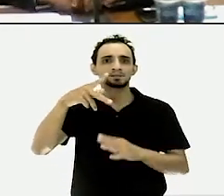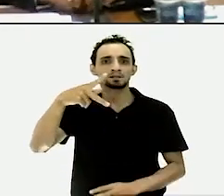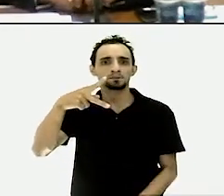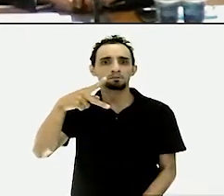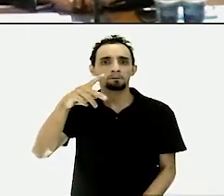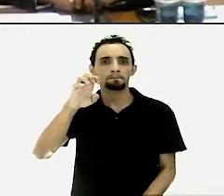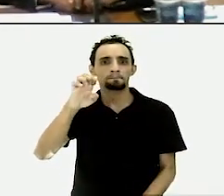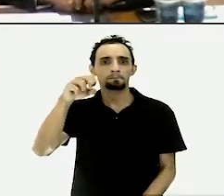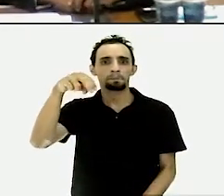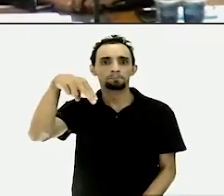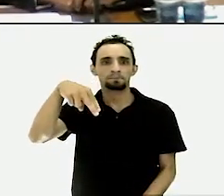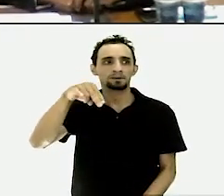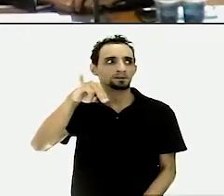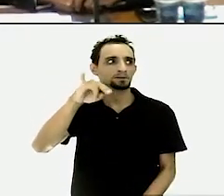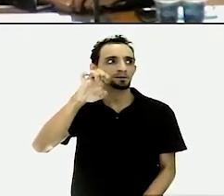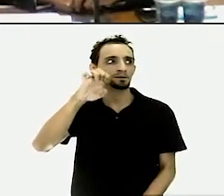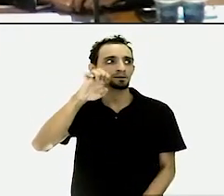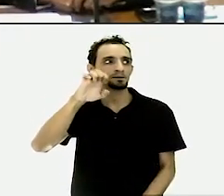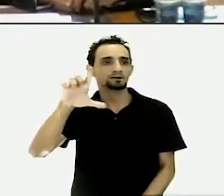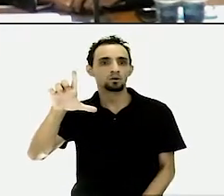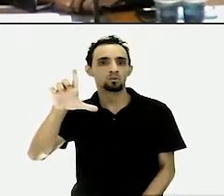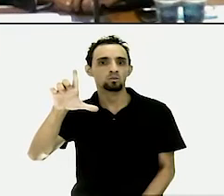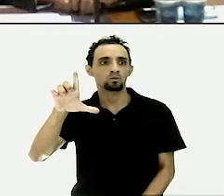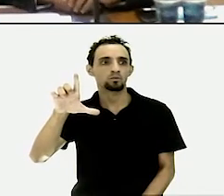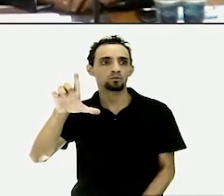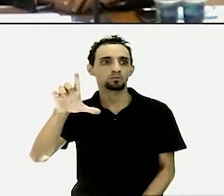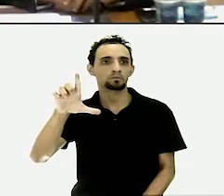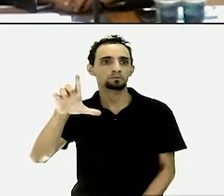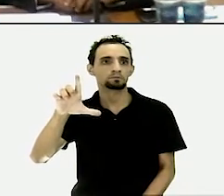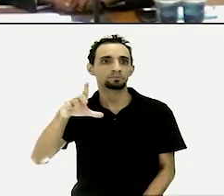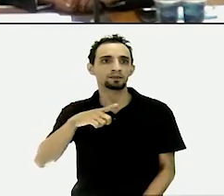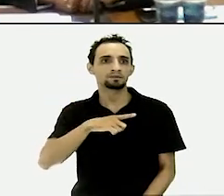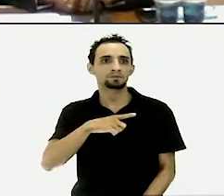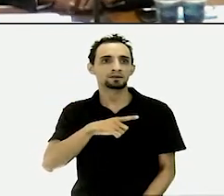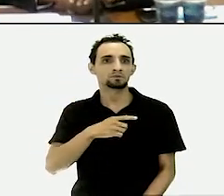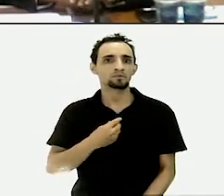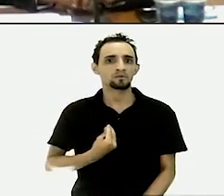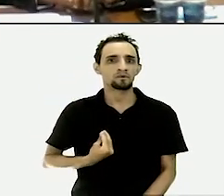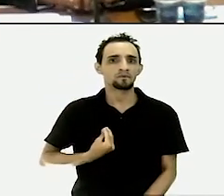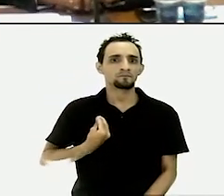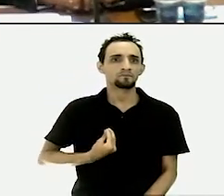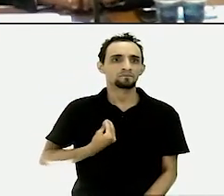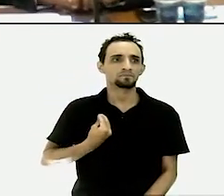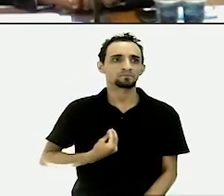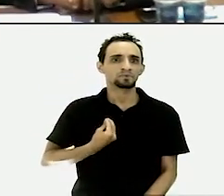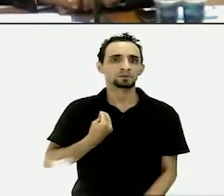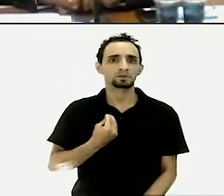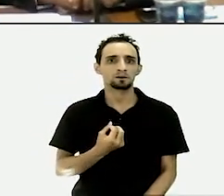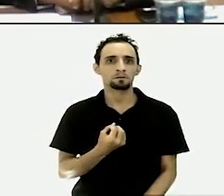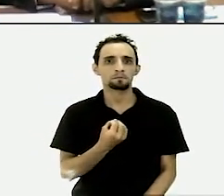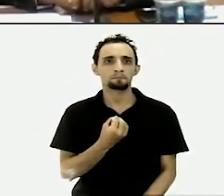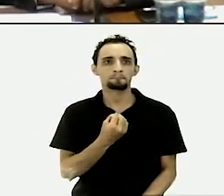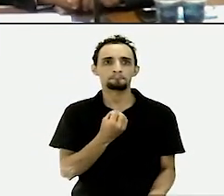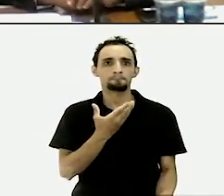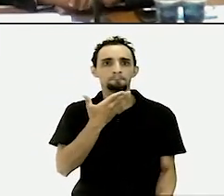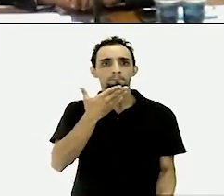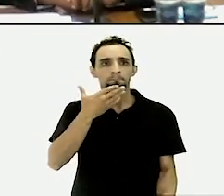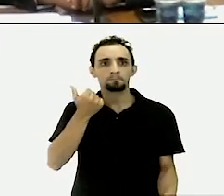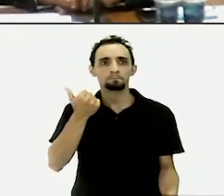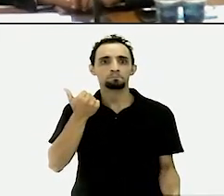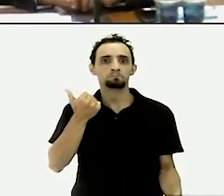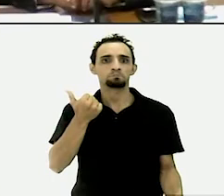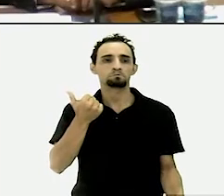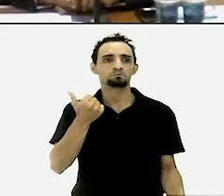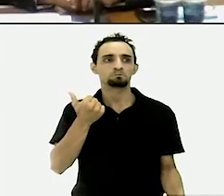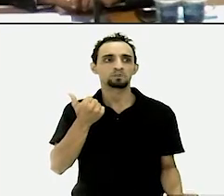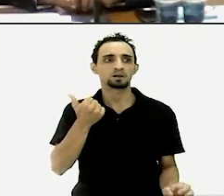fundamental. A ideia é que, a partir da inclusão de atividades profissionais na rotina, sejam físicas, haja uma